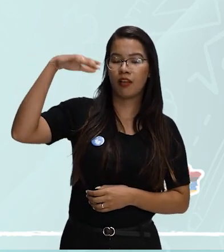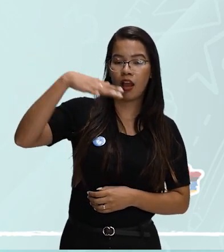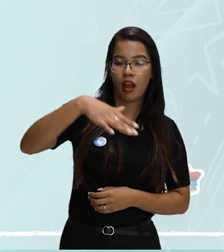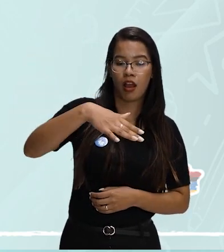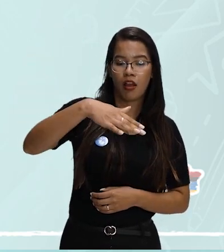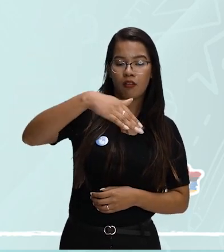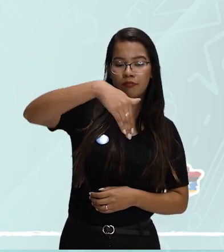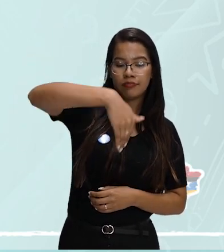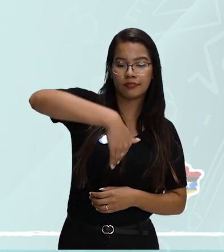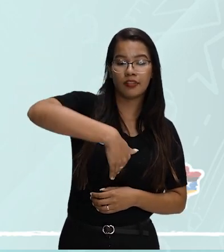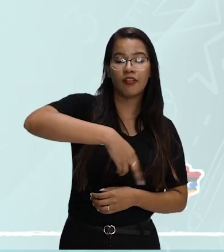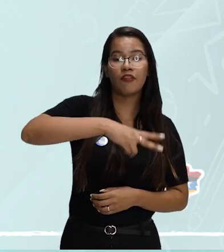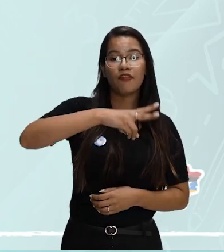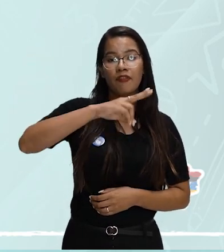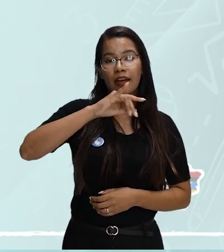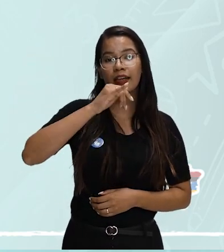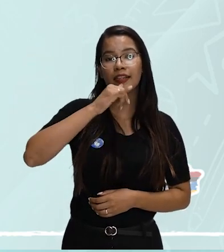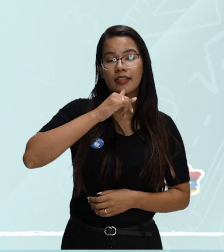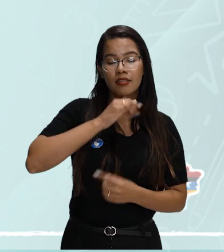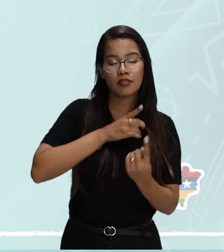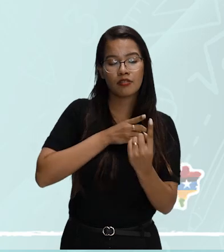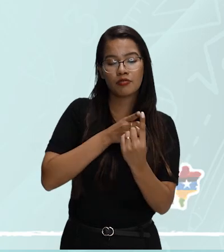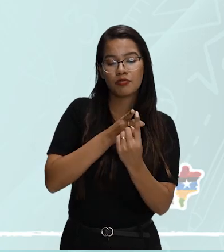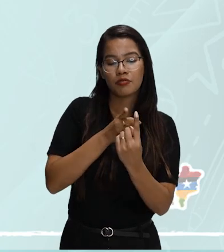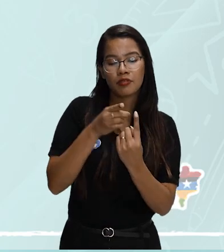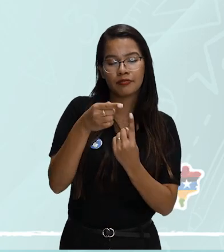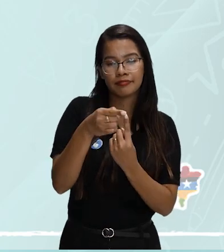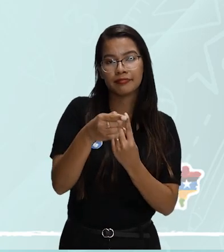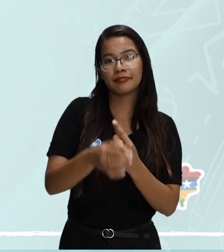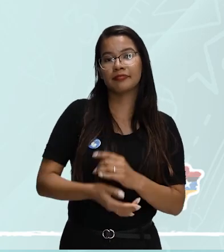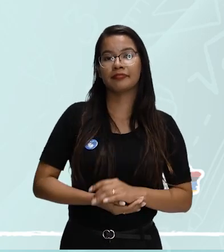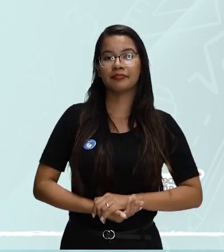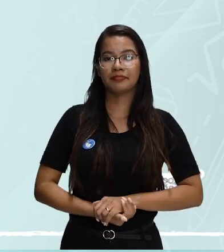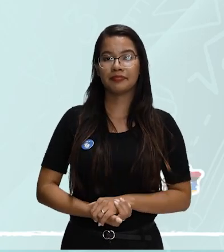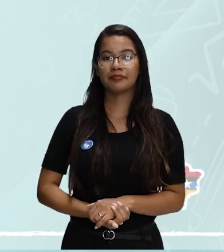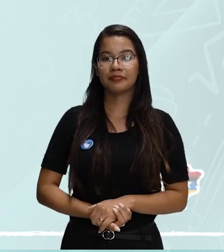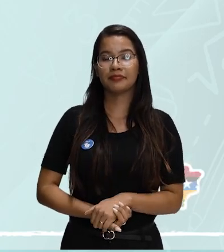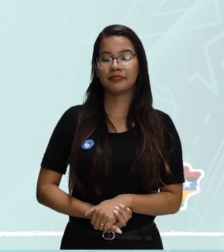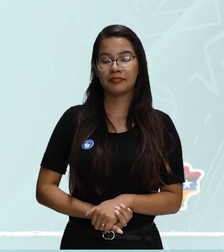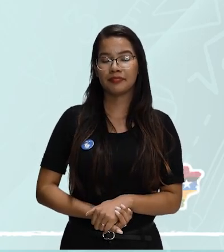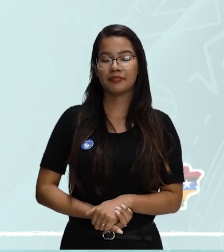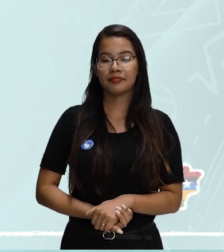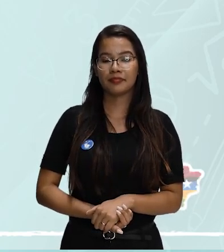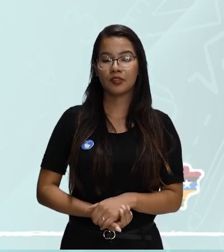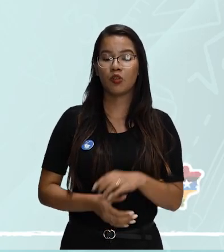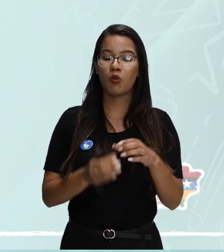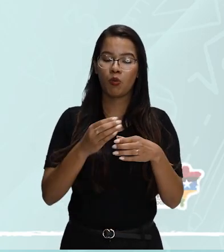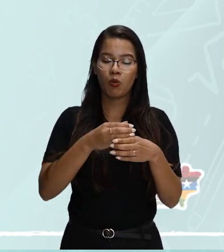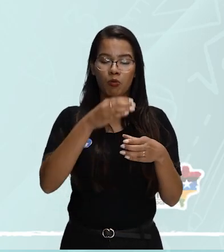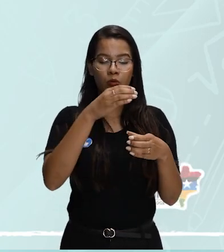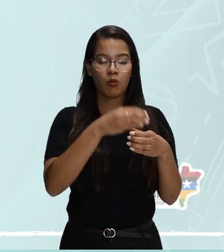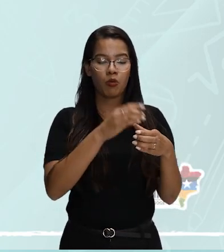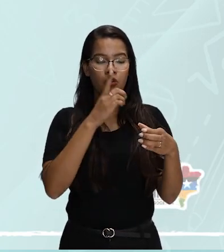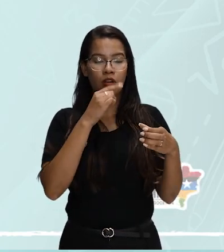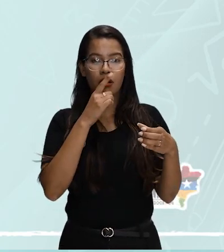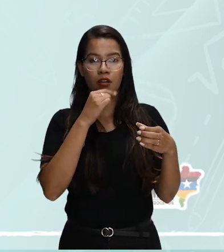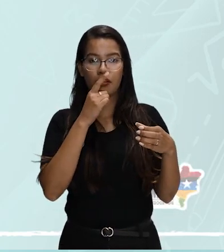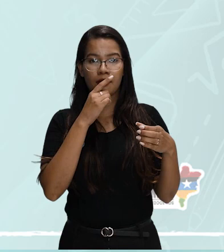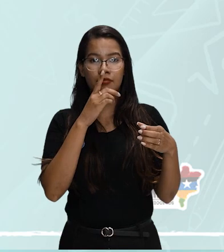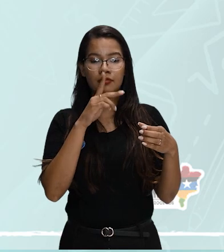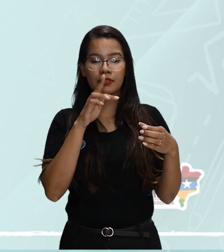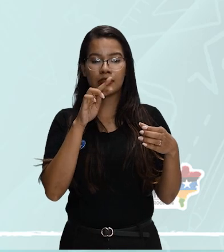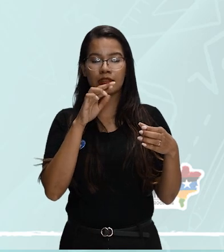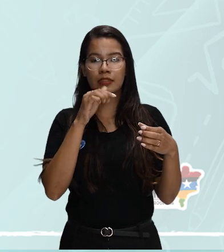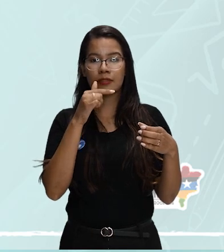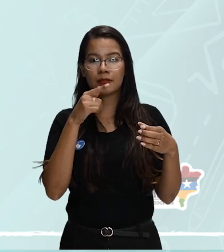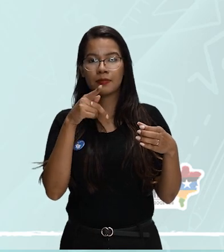vai ver no seu exemplozinho lá, né, da sua experiência com o copo com a água, né, um copo de vidro com água transparente